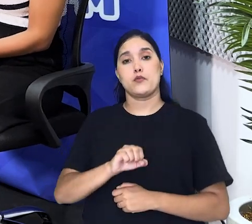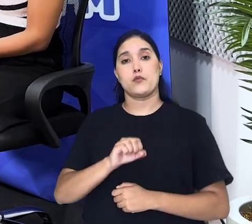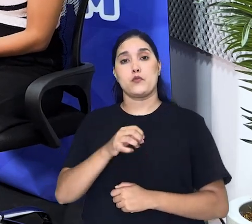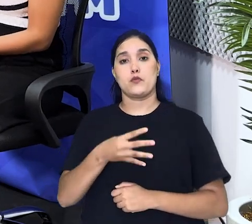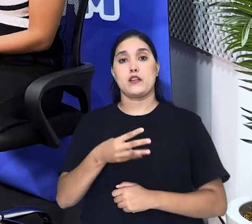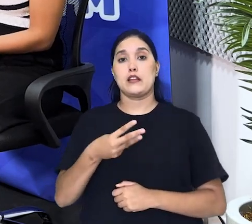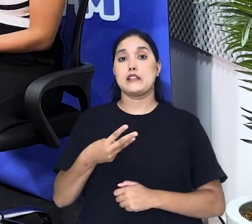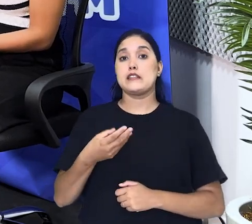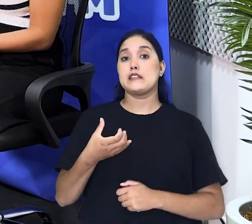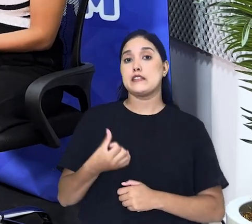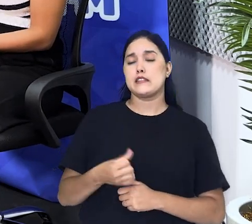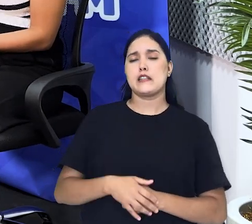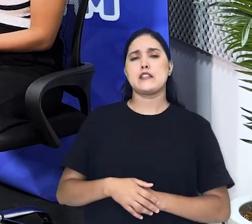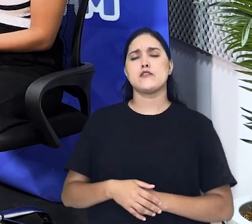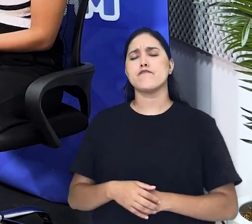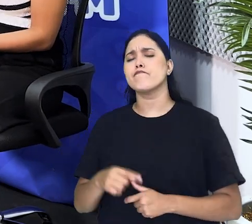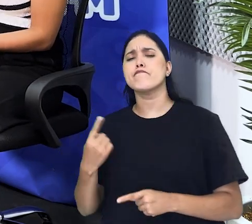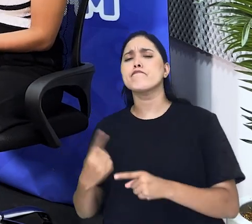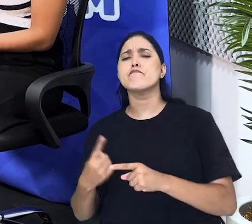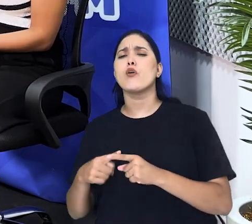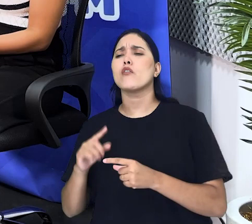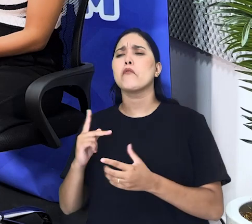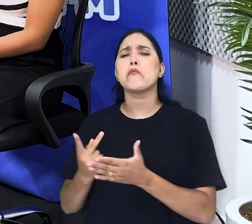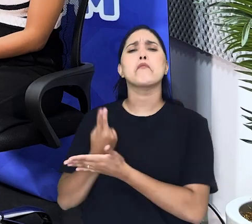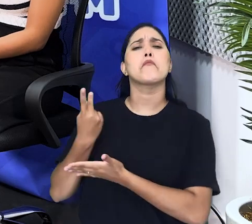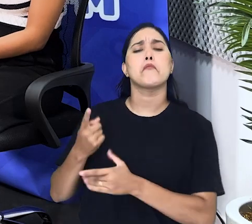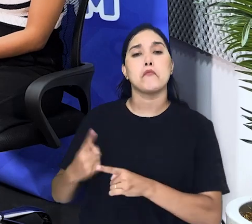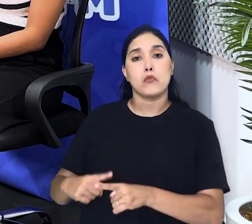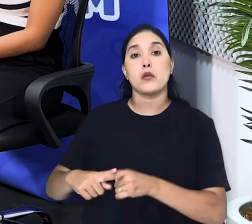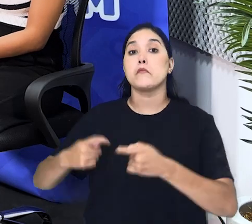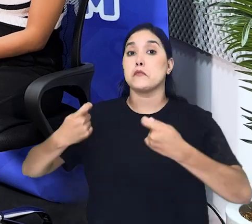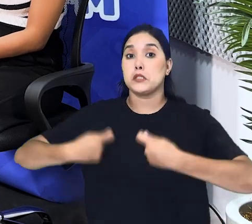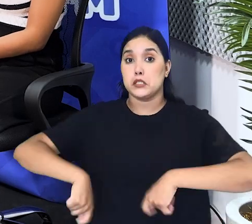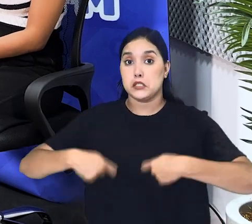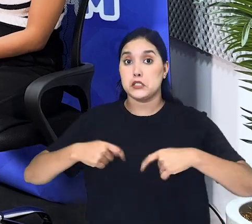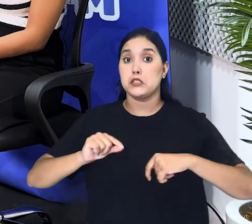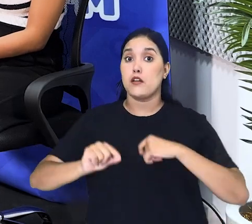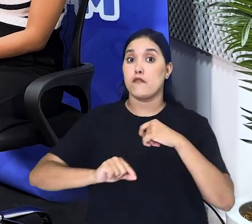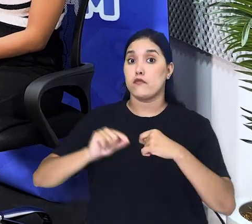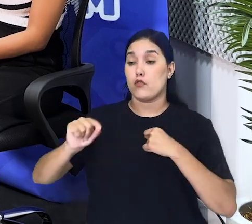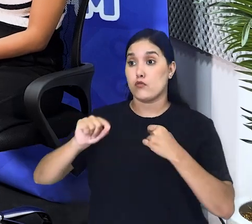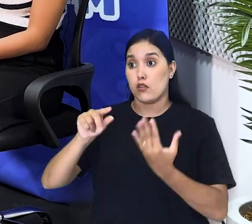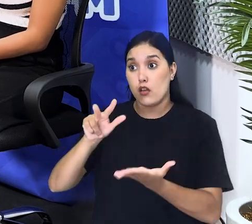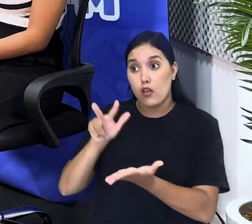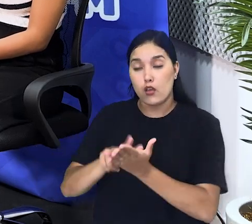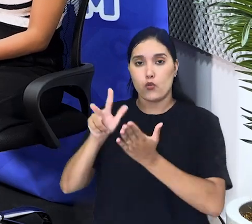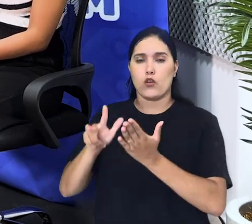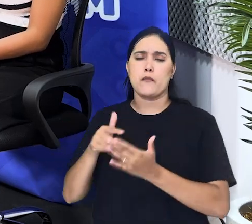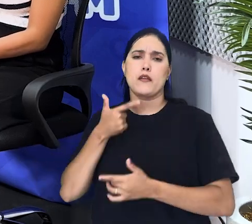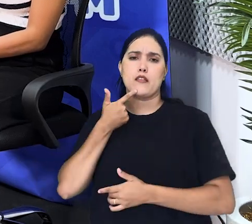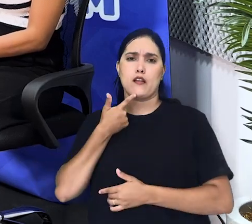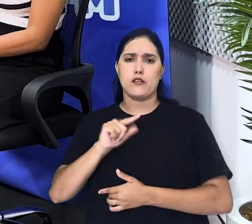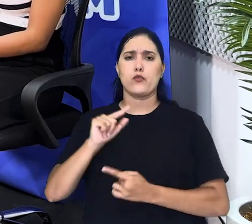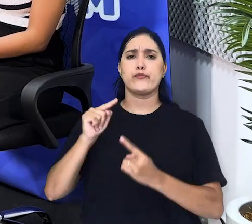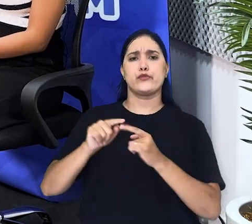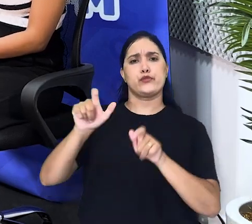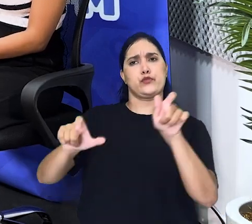sinais? Bom, ela surgiu, né, ela foi oficializada, foi uma lei que foi